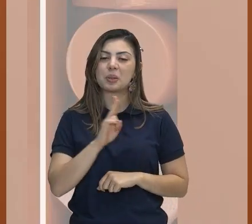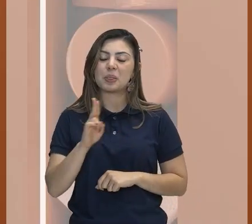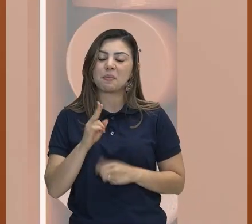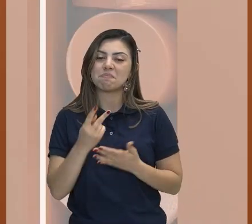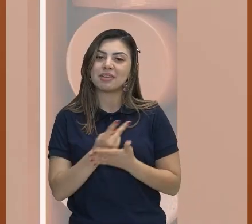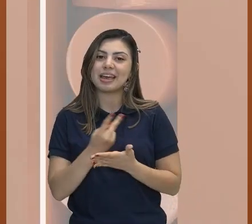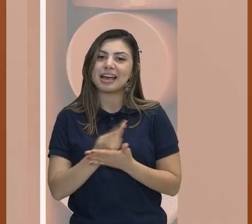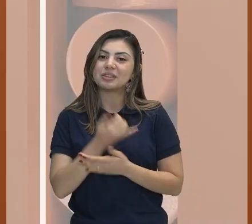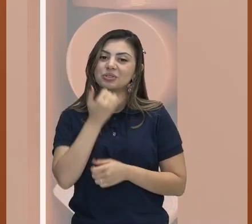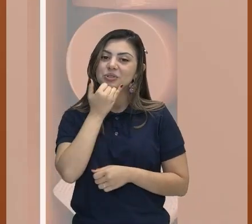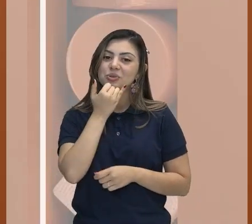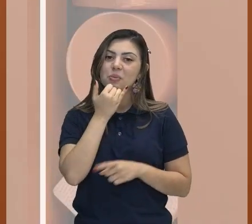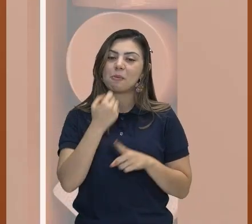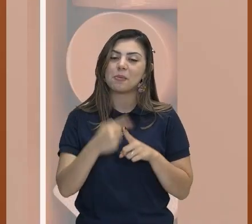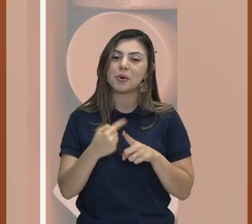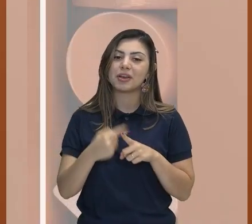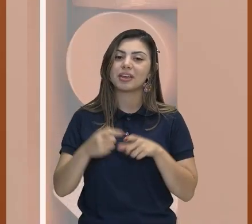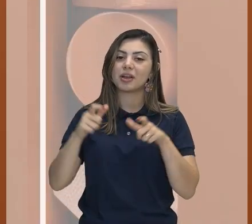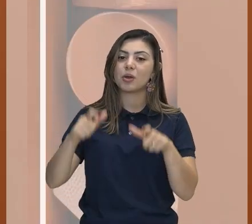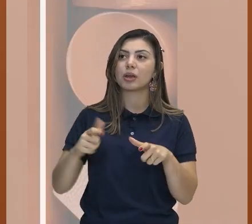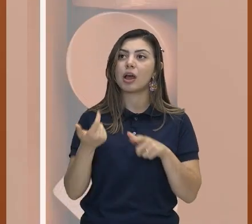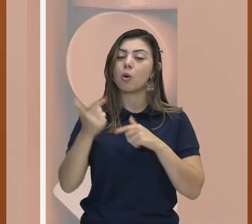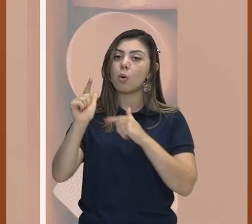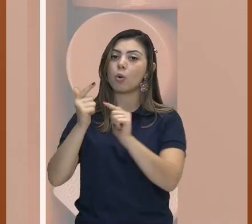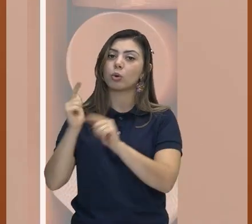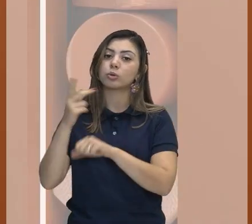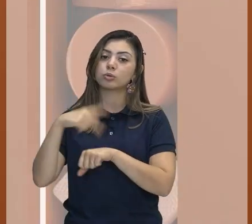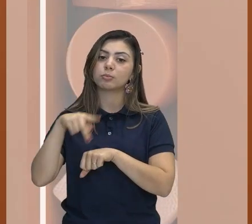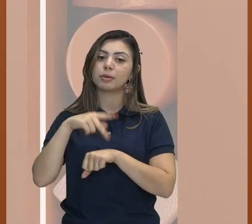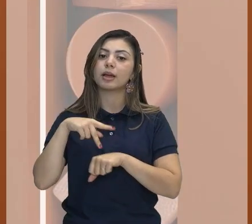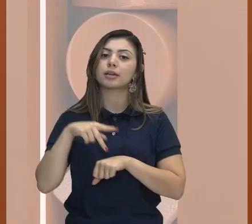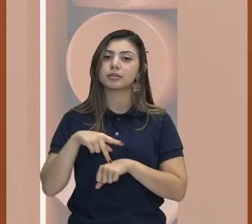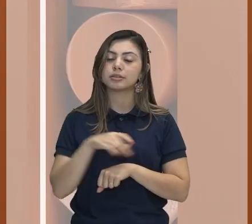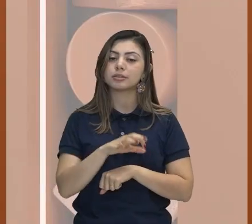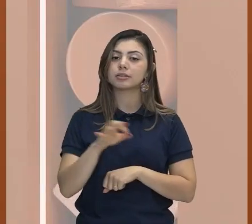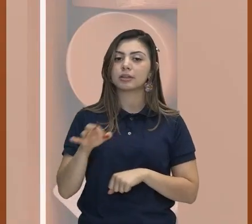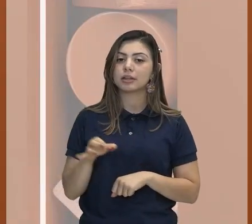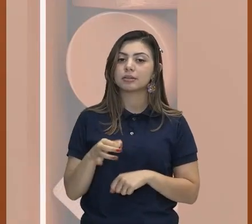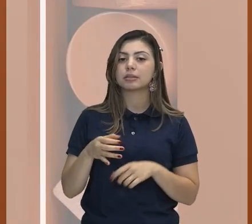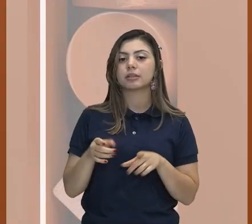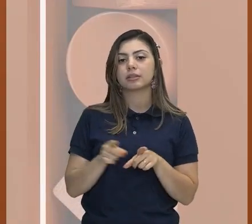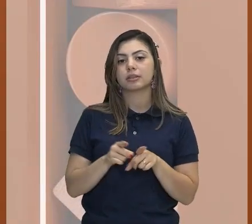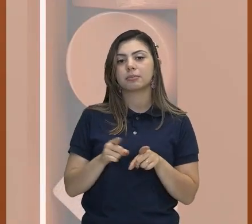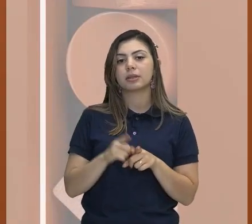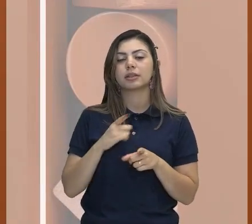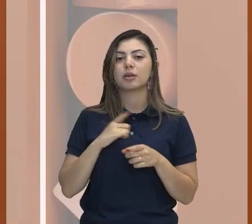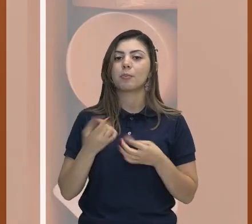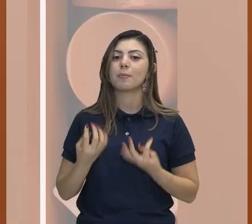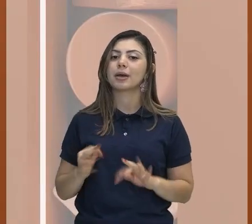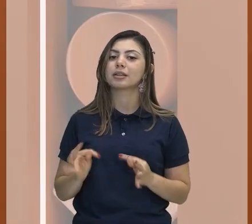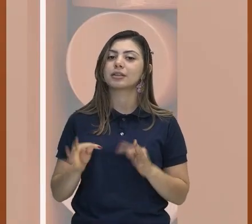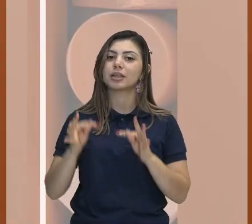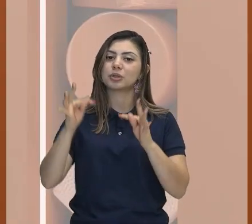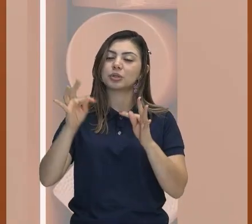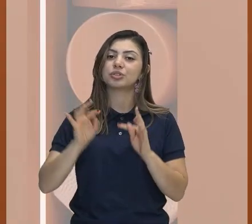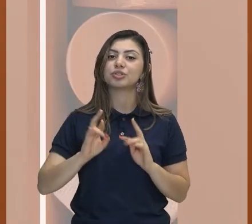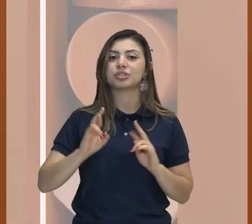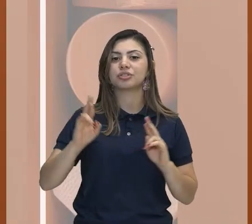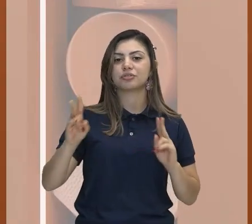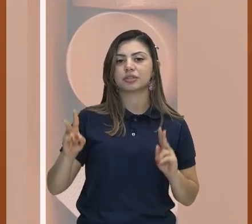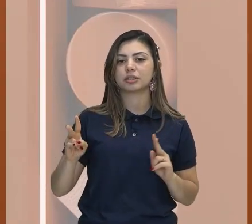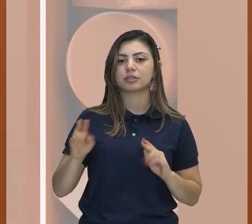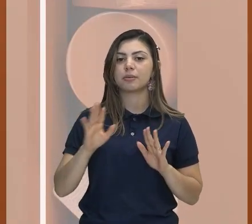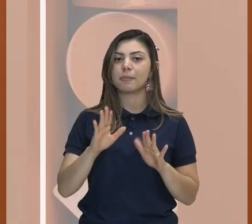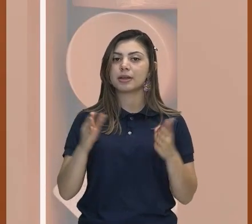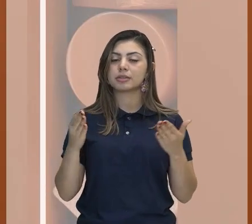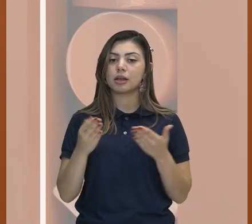porque são lugares em outros países e que possuem, né, uma terminologia e uma forma de pronúncia diferenciada. Mas